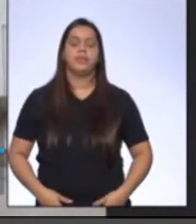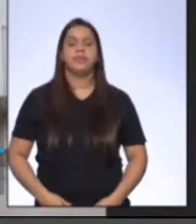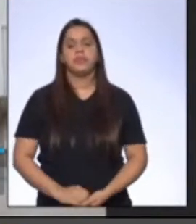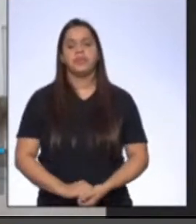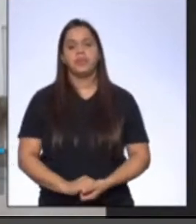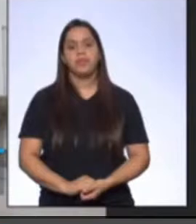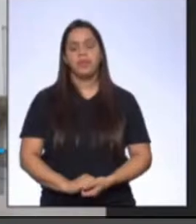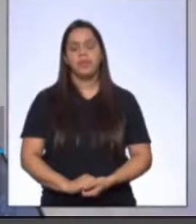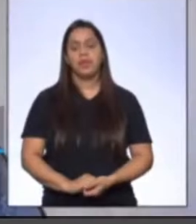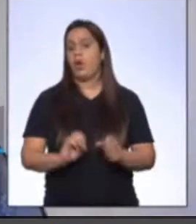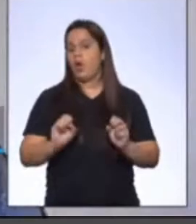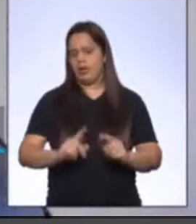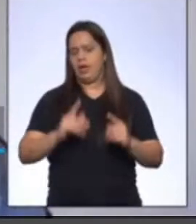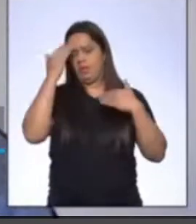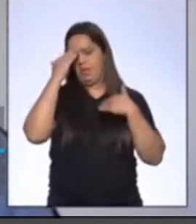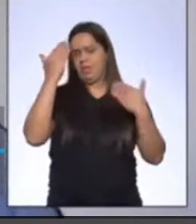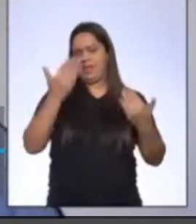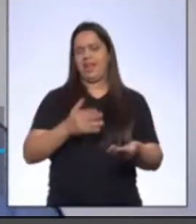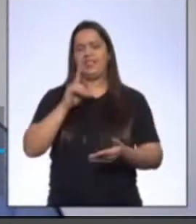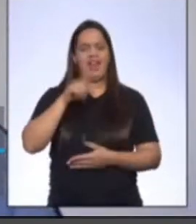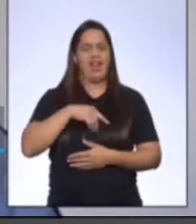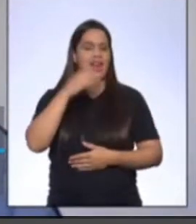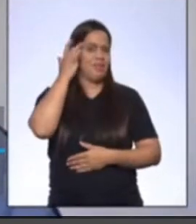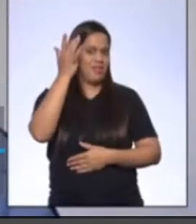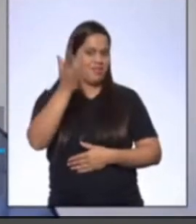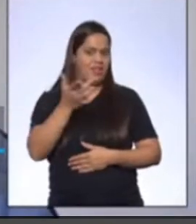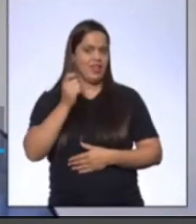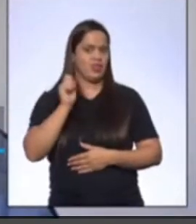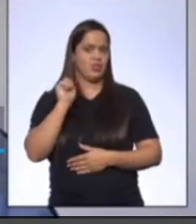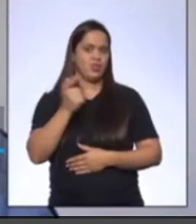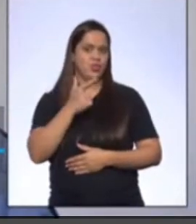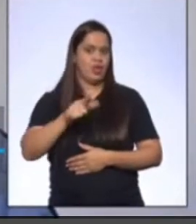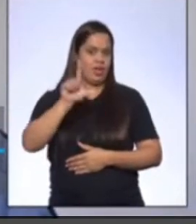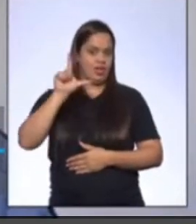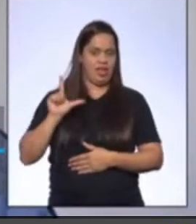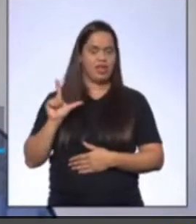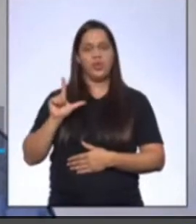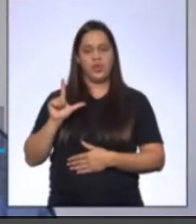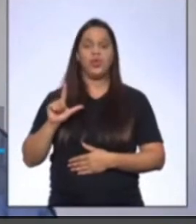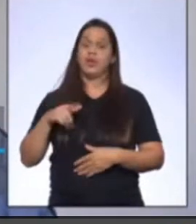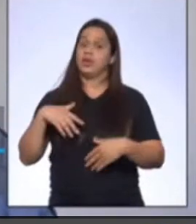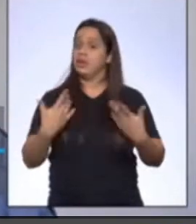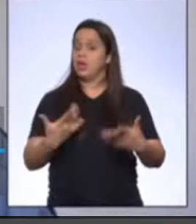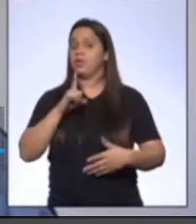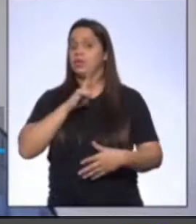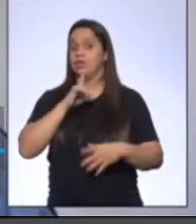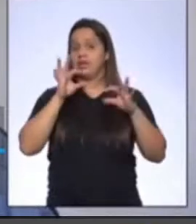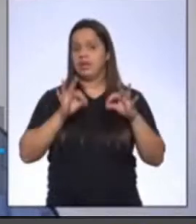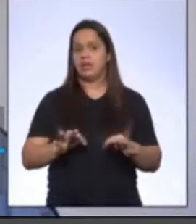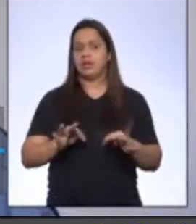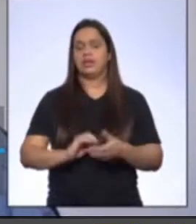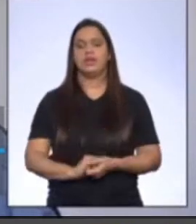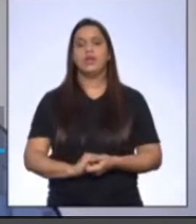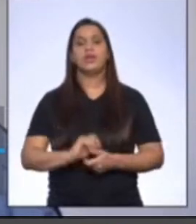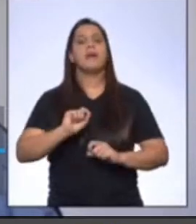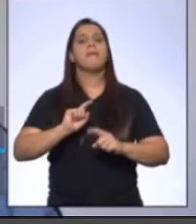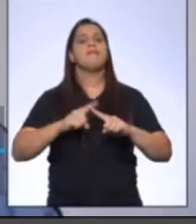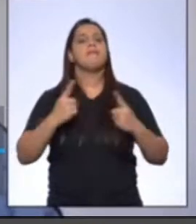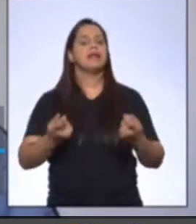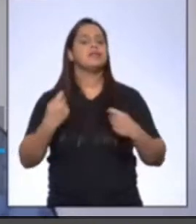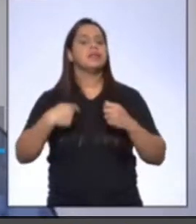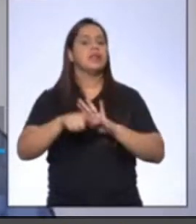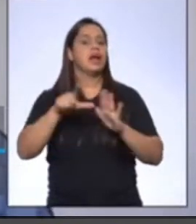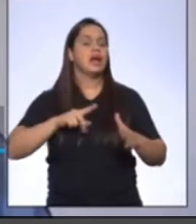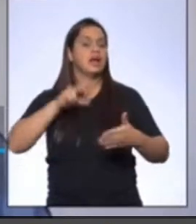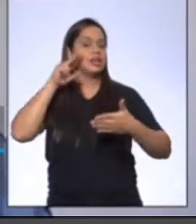Muito obrigado. Tá vendo? Essa era muito mais fácil do que a anterior, com certeza. Mas é necessário ler o texto,